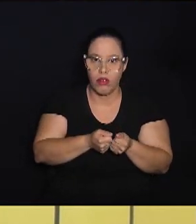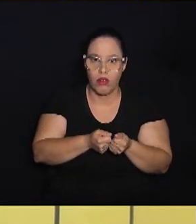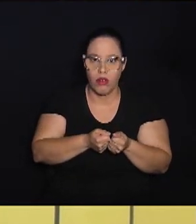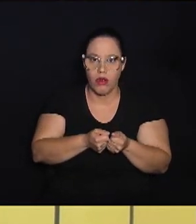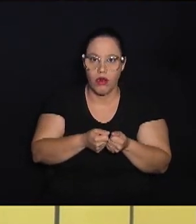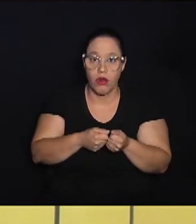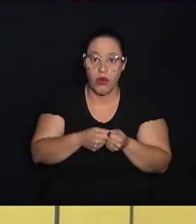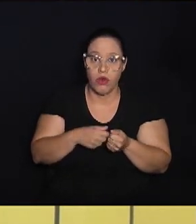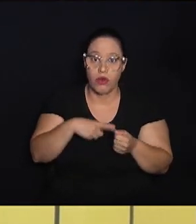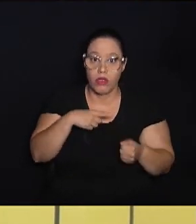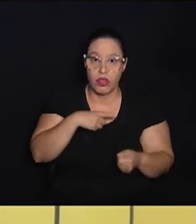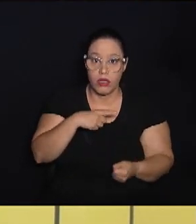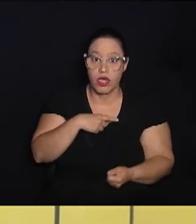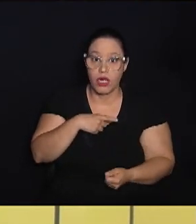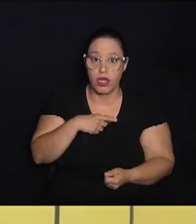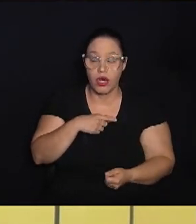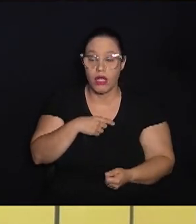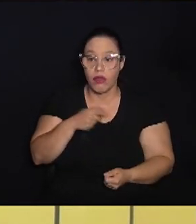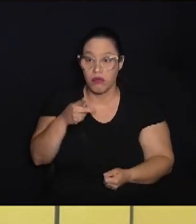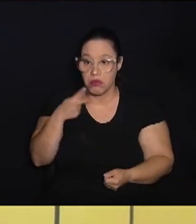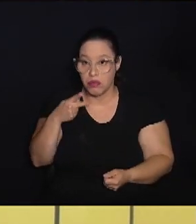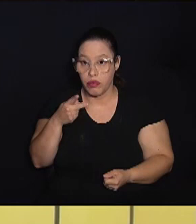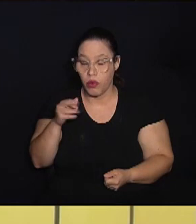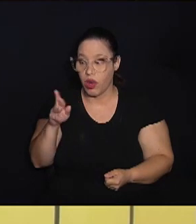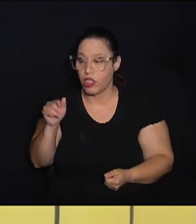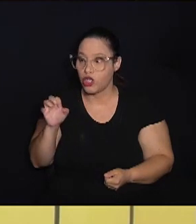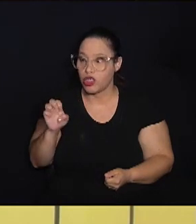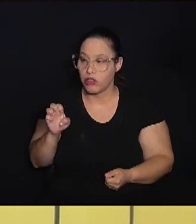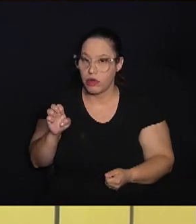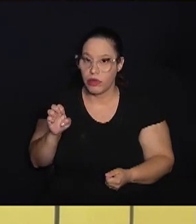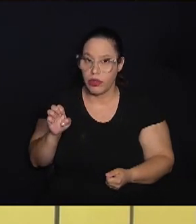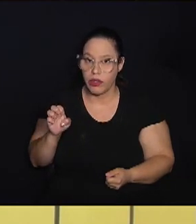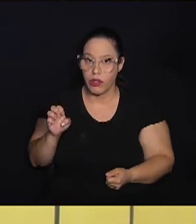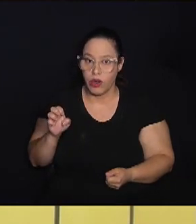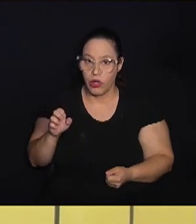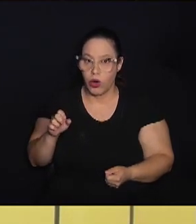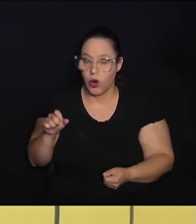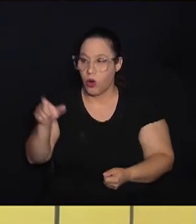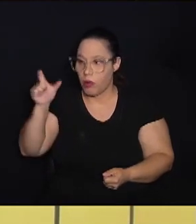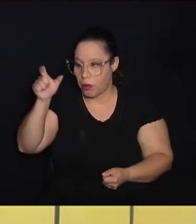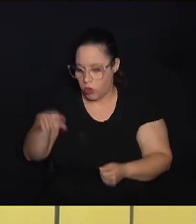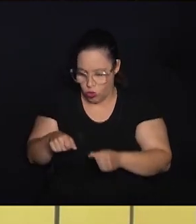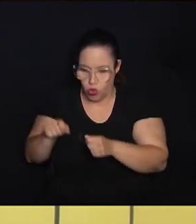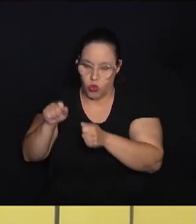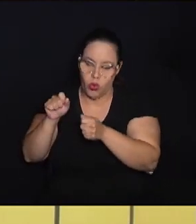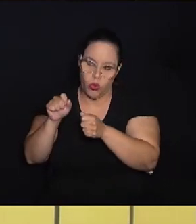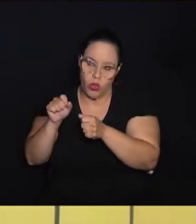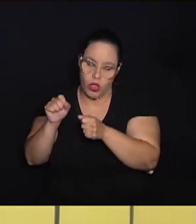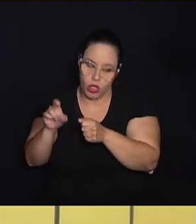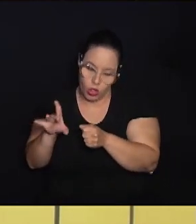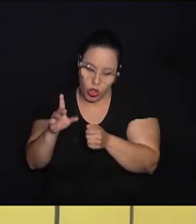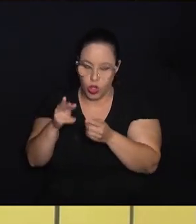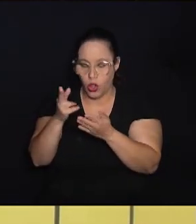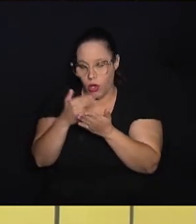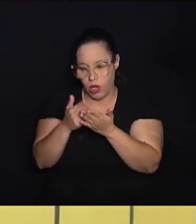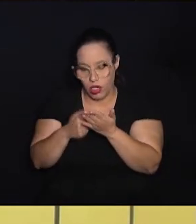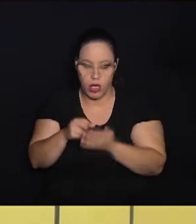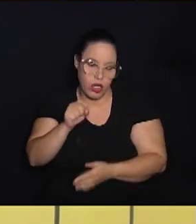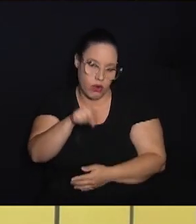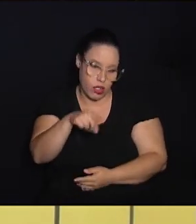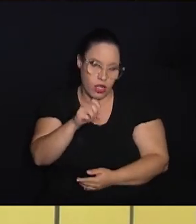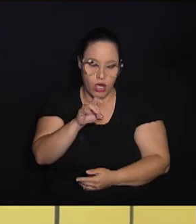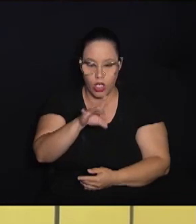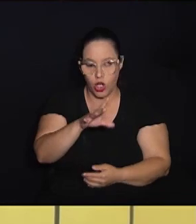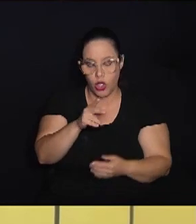você tem e acho que até o Alexandre pode falar bastante sobre isso também às vezes você tem um cara que só faz o desenho às vezes ele só faz o roteiro às vezes ele só faz a letra às vezes ele só